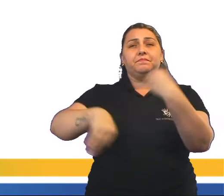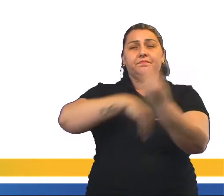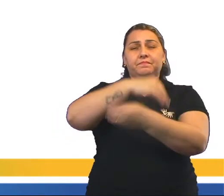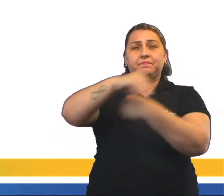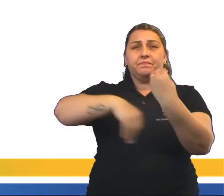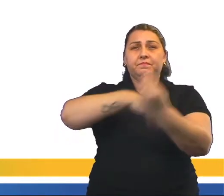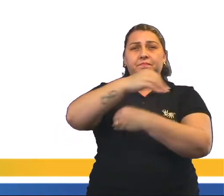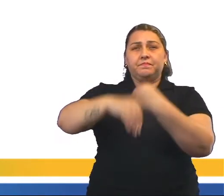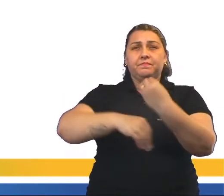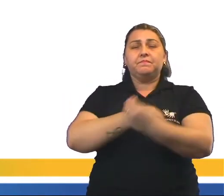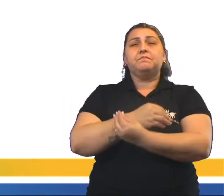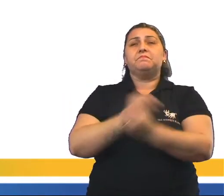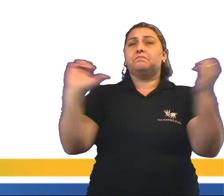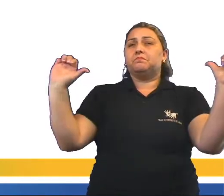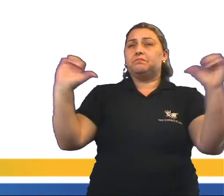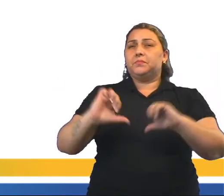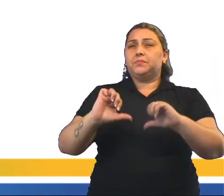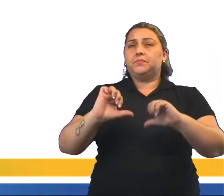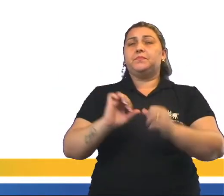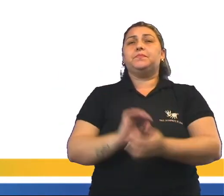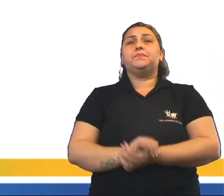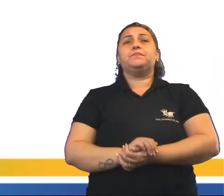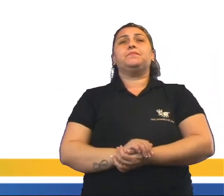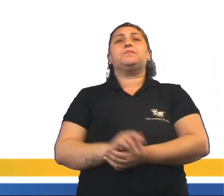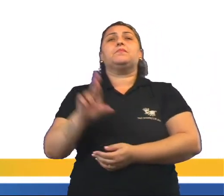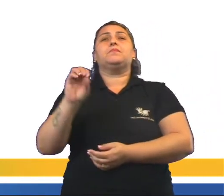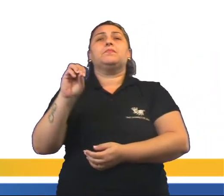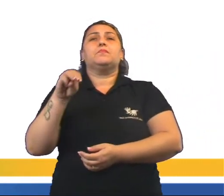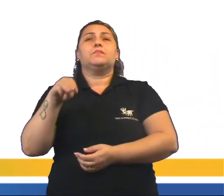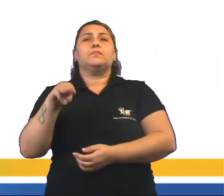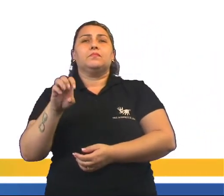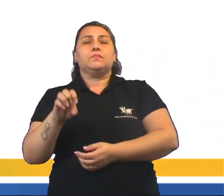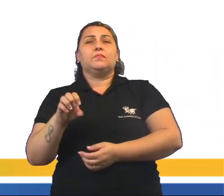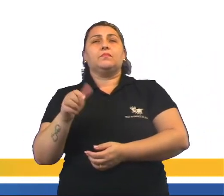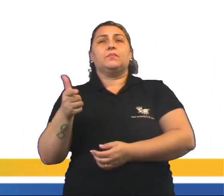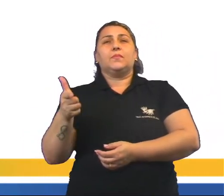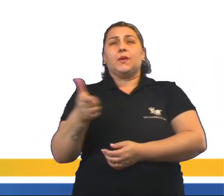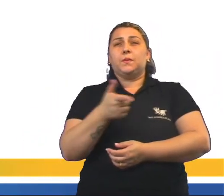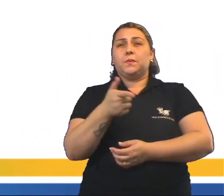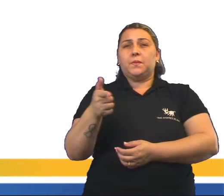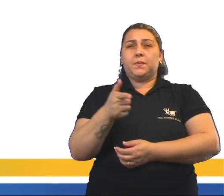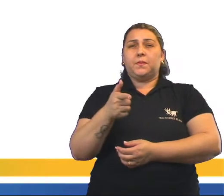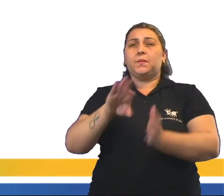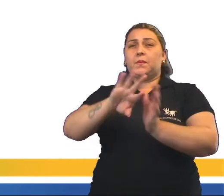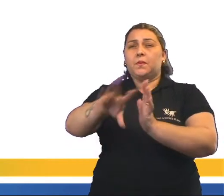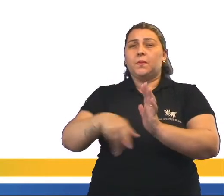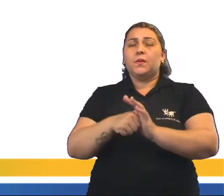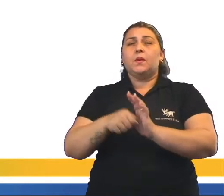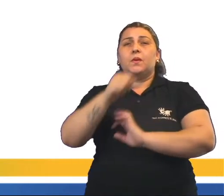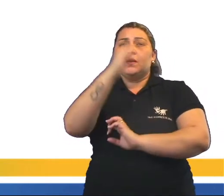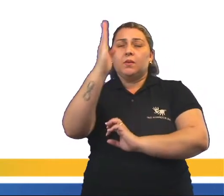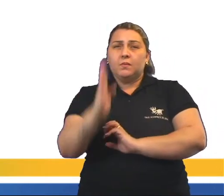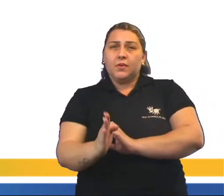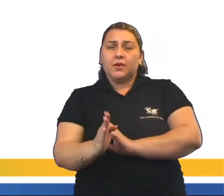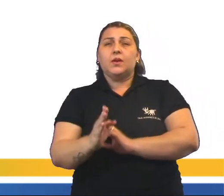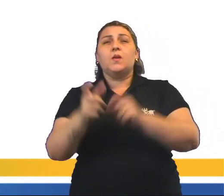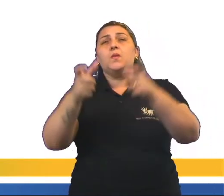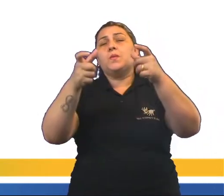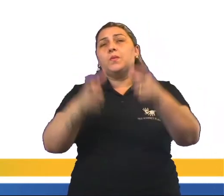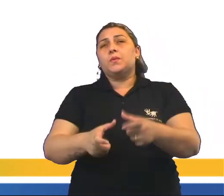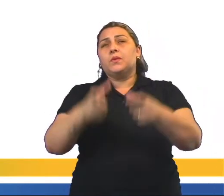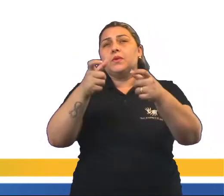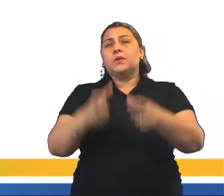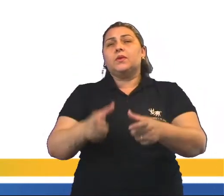esses estereótipos negativos, né? O Homer Simpson ali sendo assaltado, né? A ideia de que o Brasil seja um